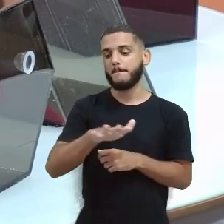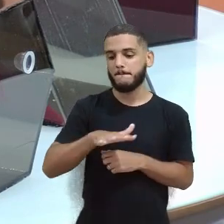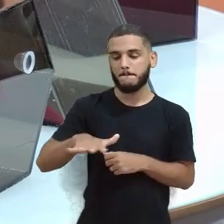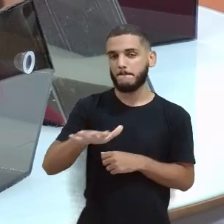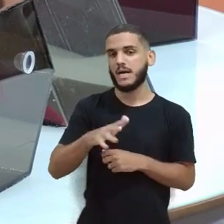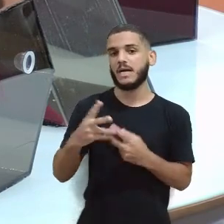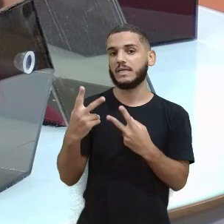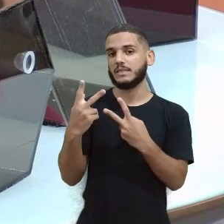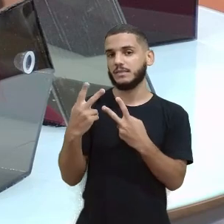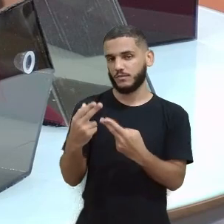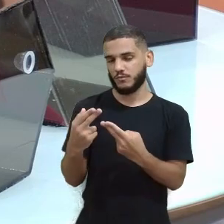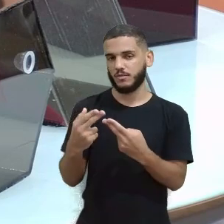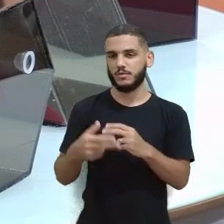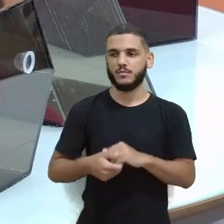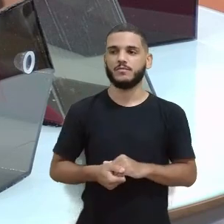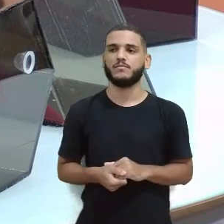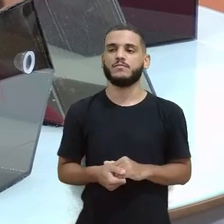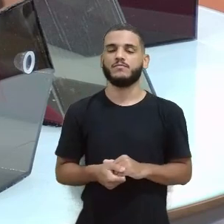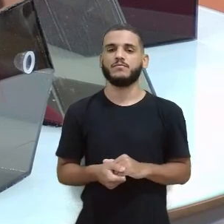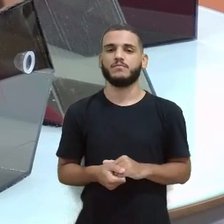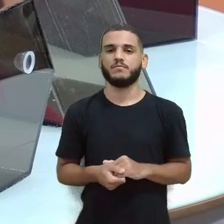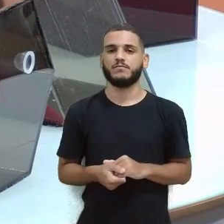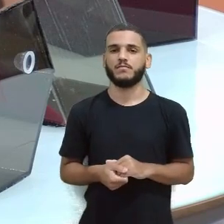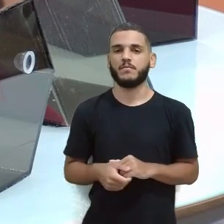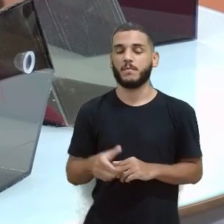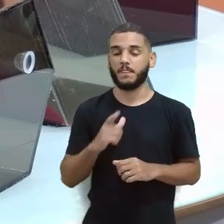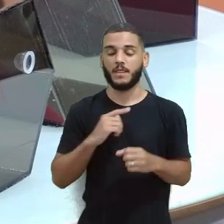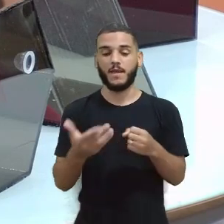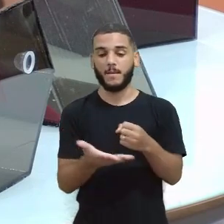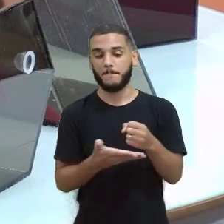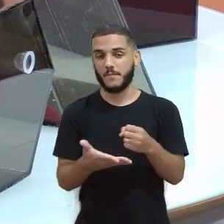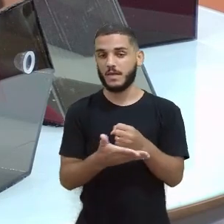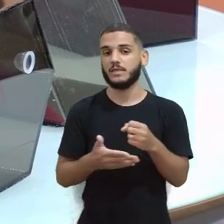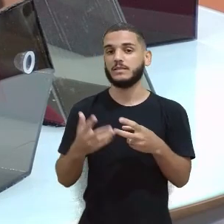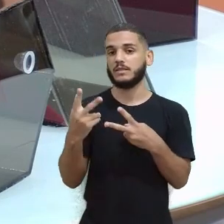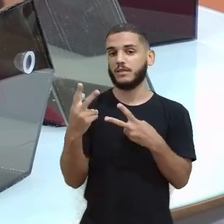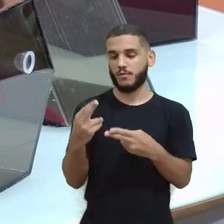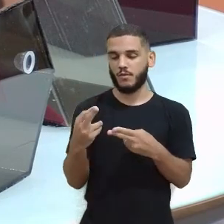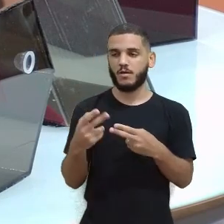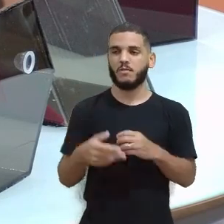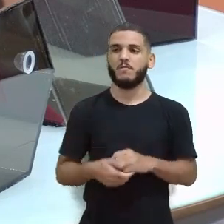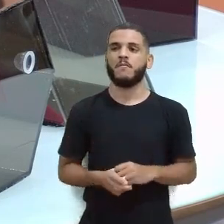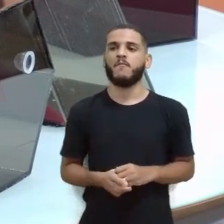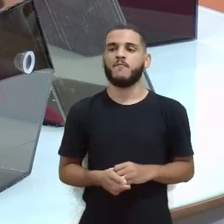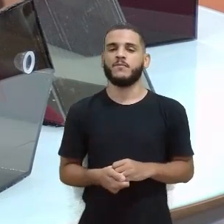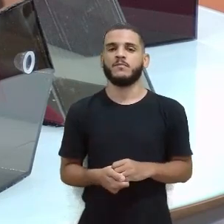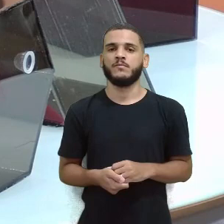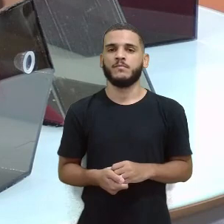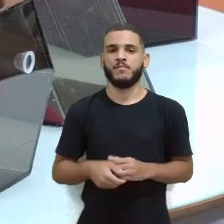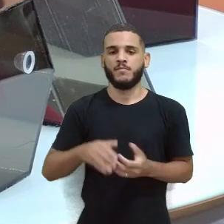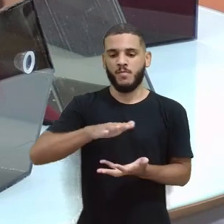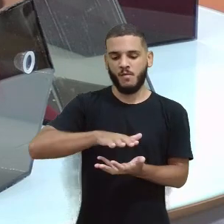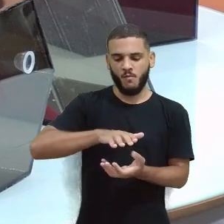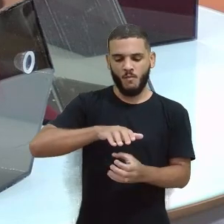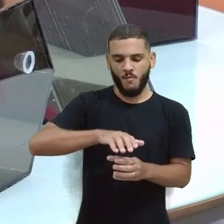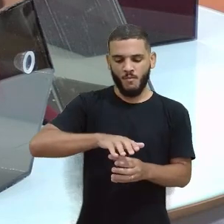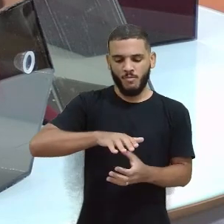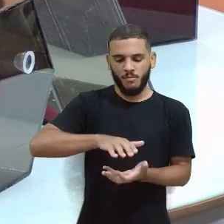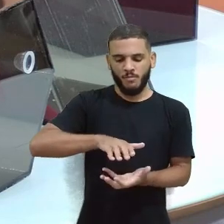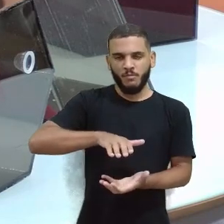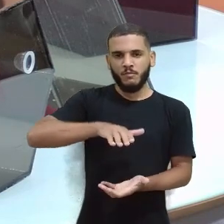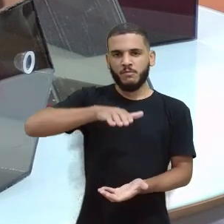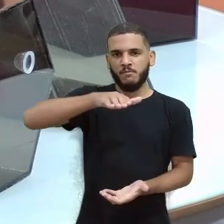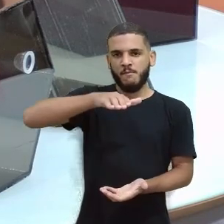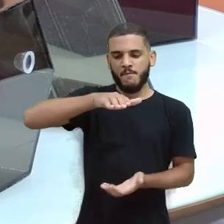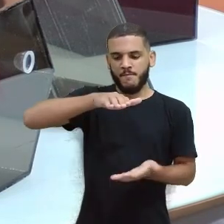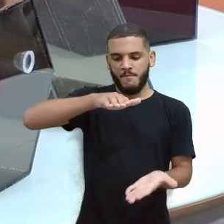base, tá? Ela tem duas bases iguais. Essa figura é